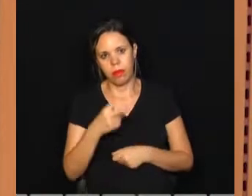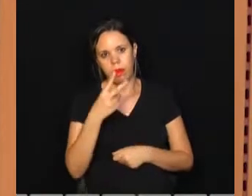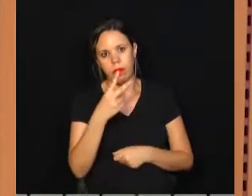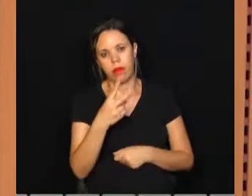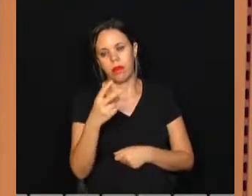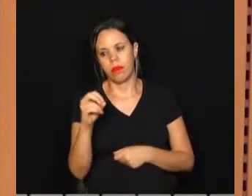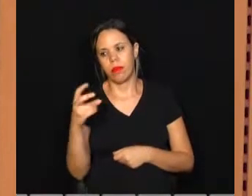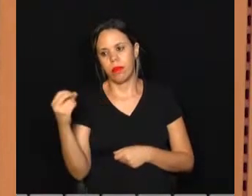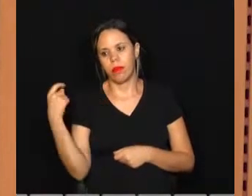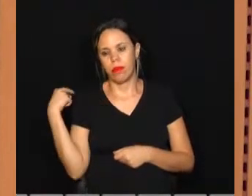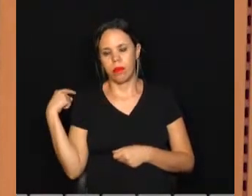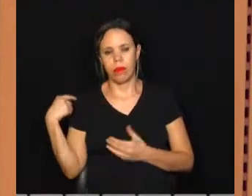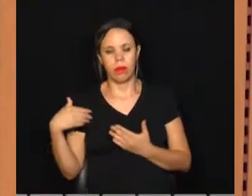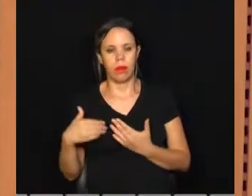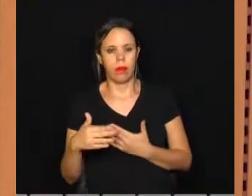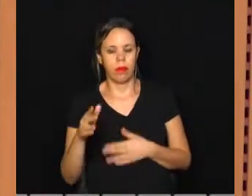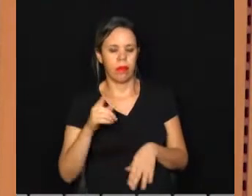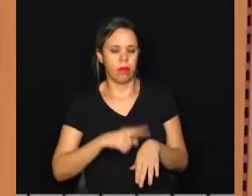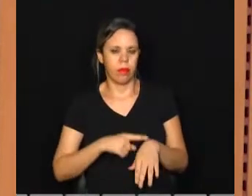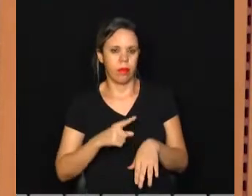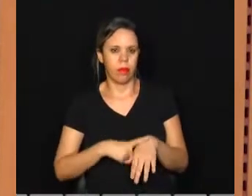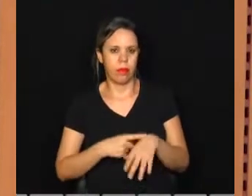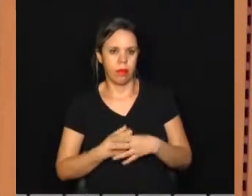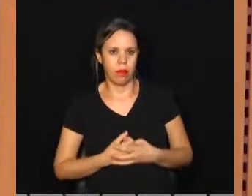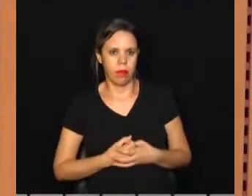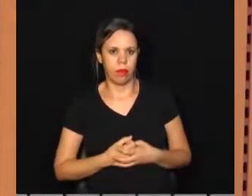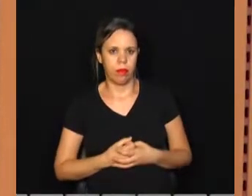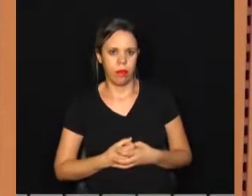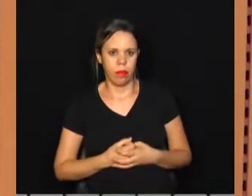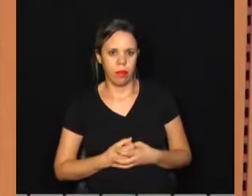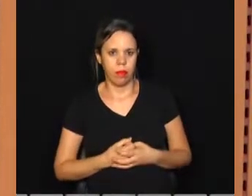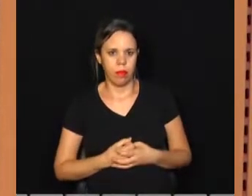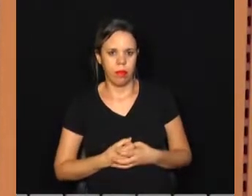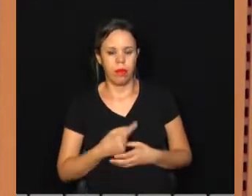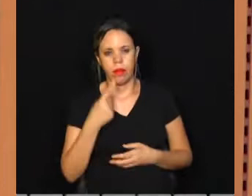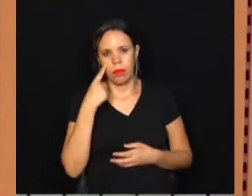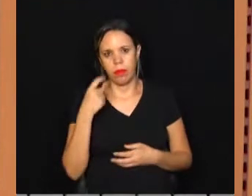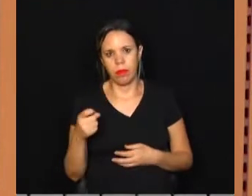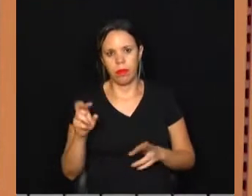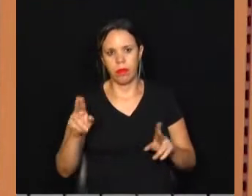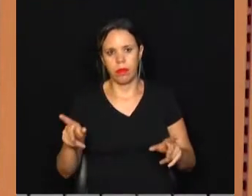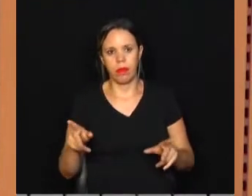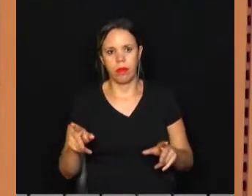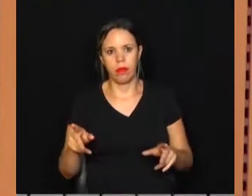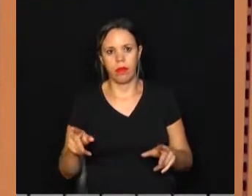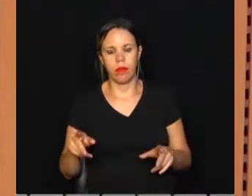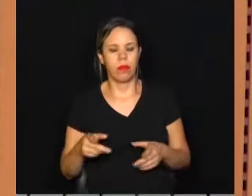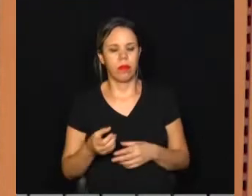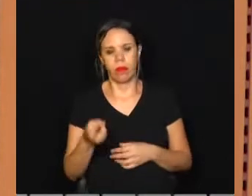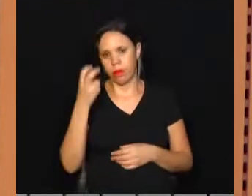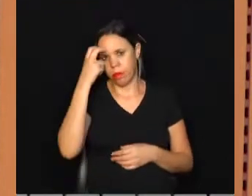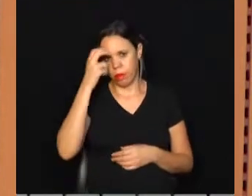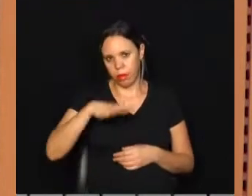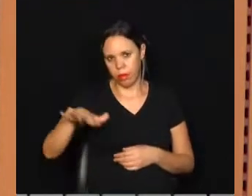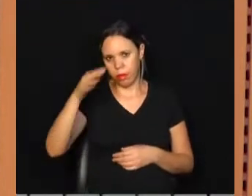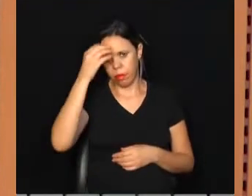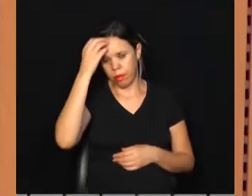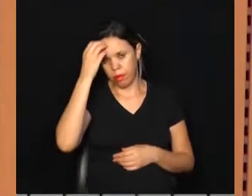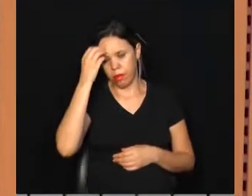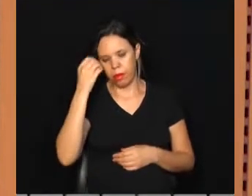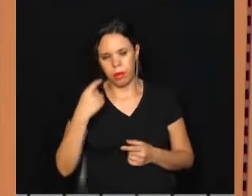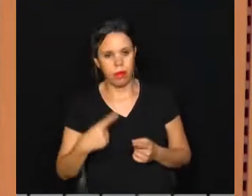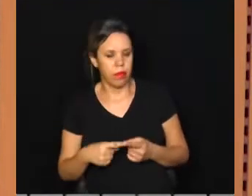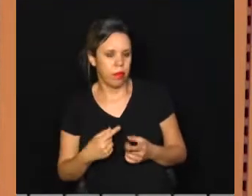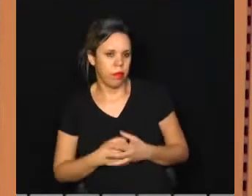2020, um momento bem interessante para o campo da cultura,